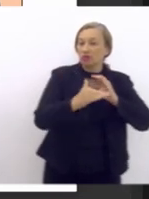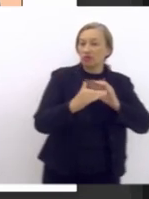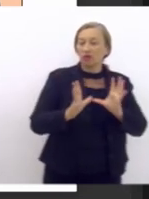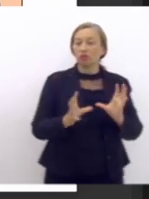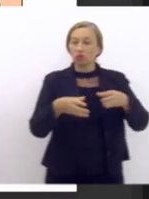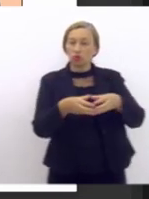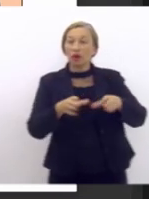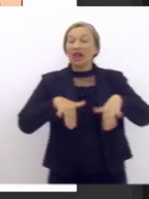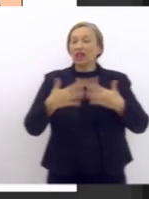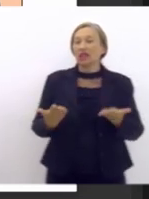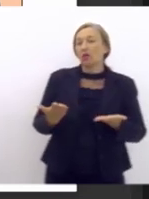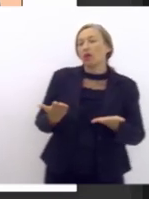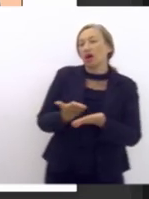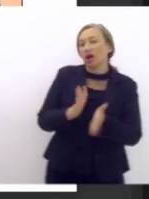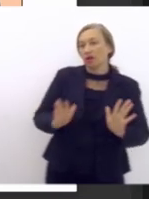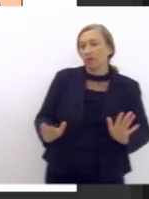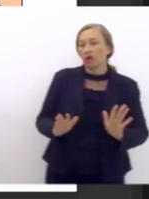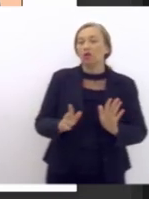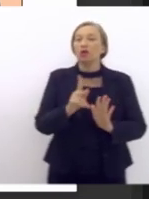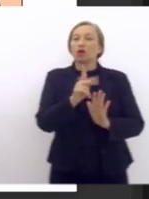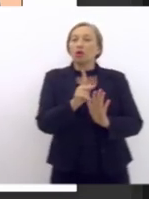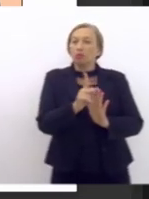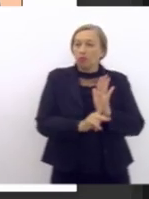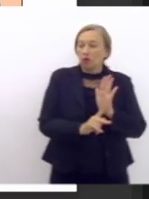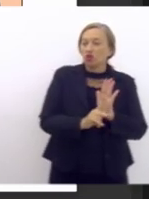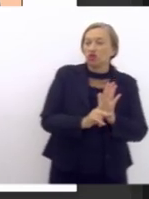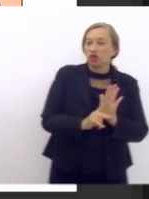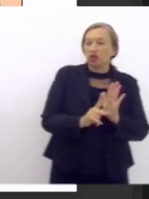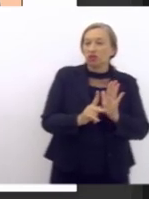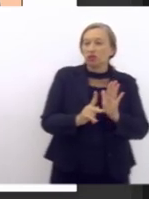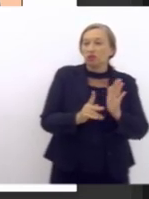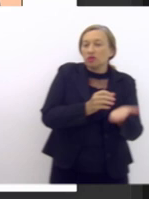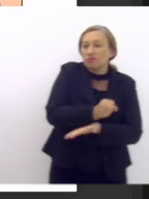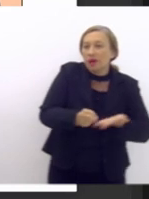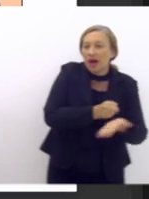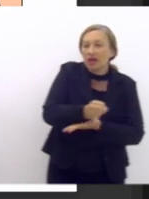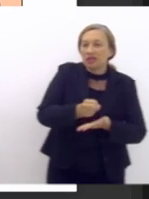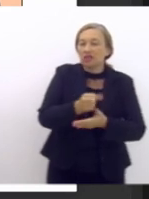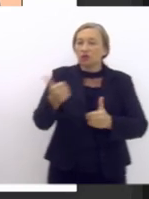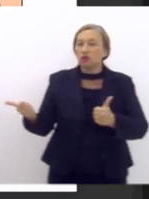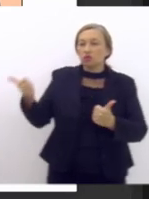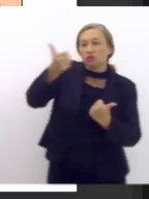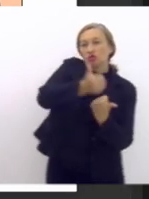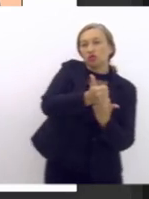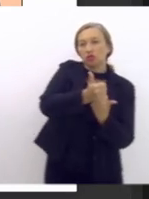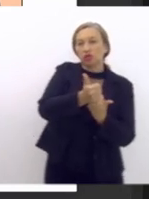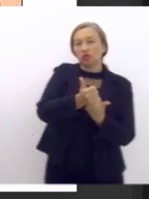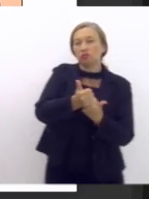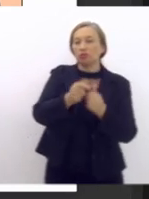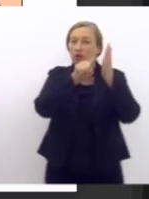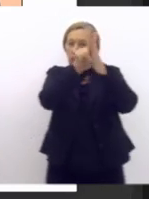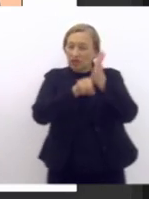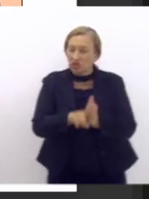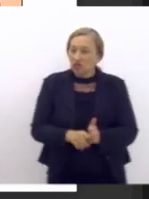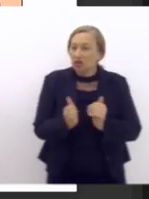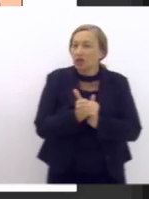Então, acabou que esse projeto piloto ele foi abandonado e nós o substituímos por uma pesquisa que está em andamento agora e que eu vou